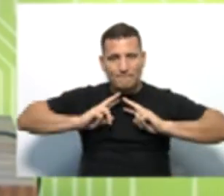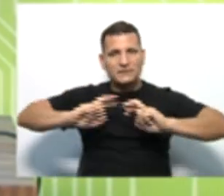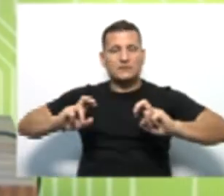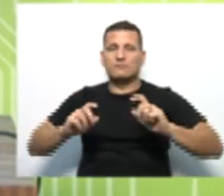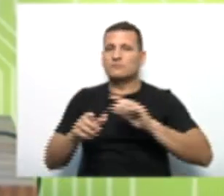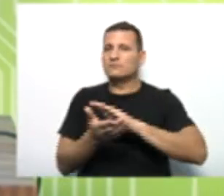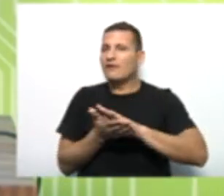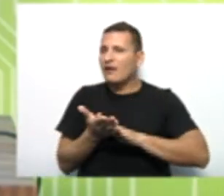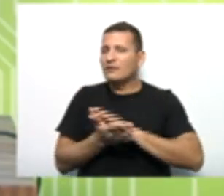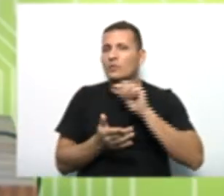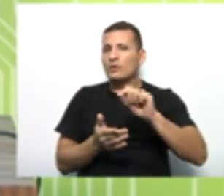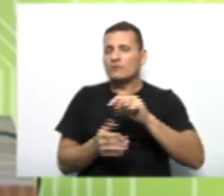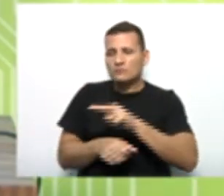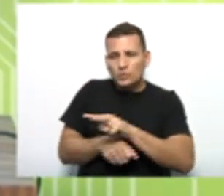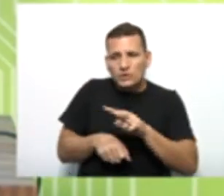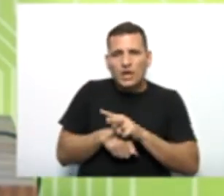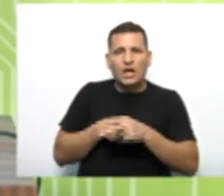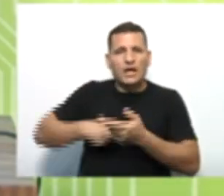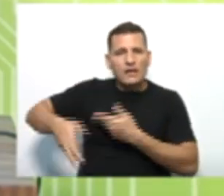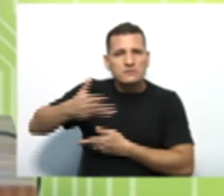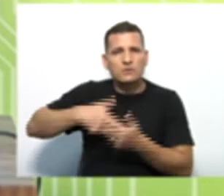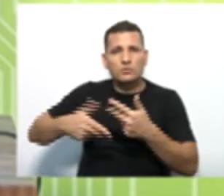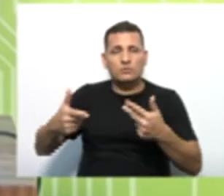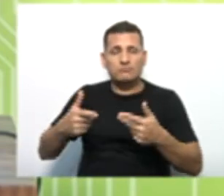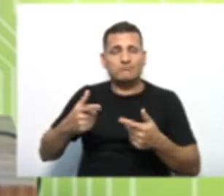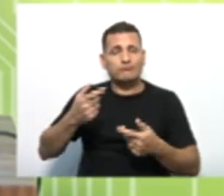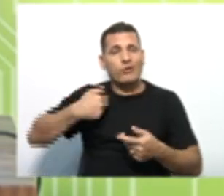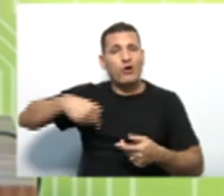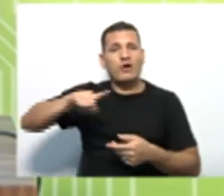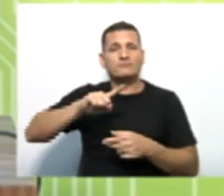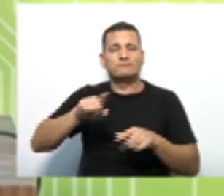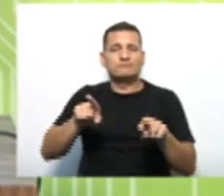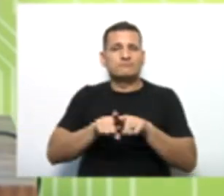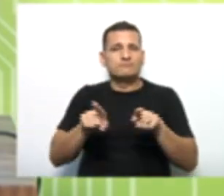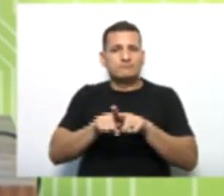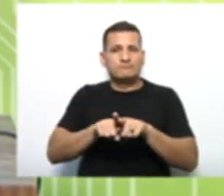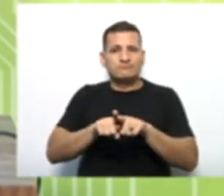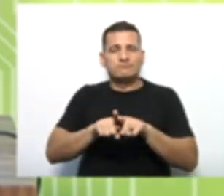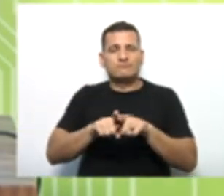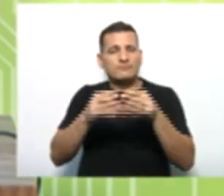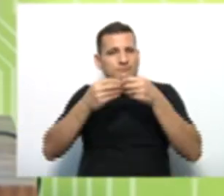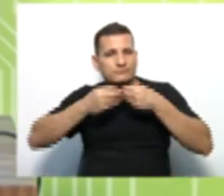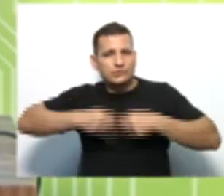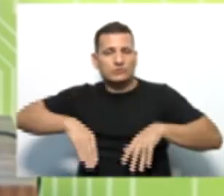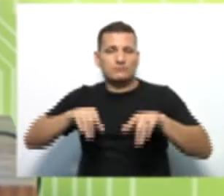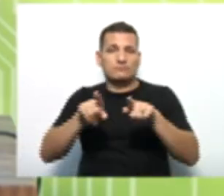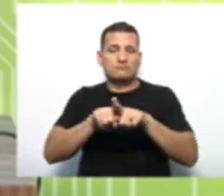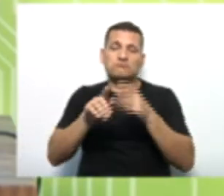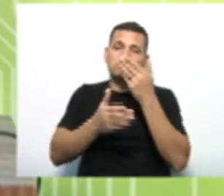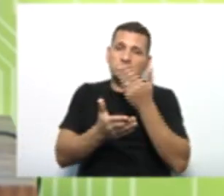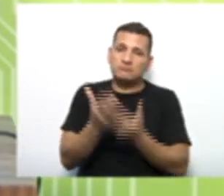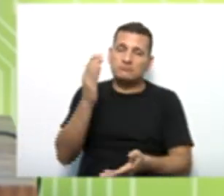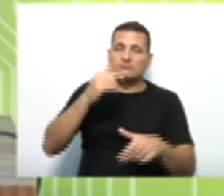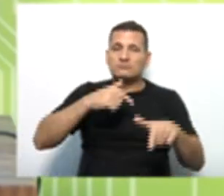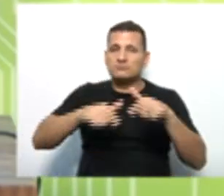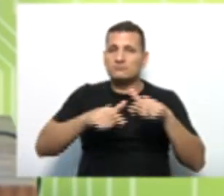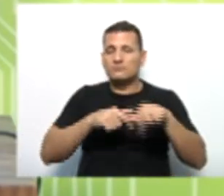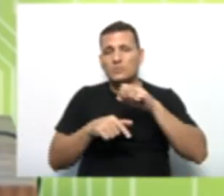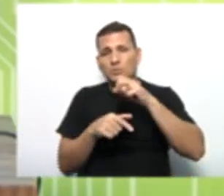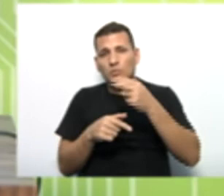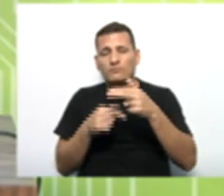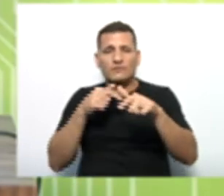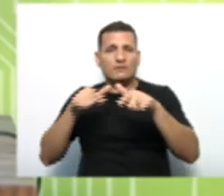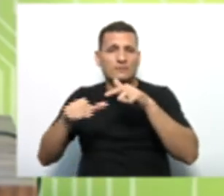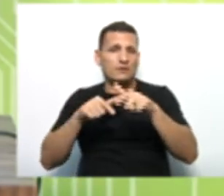relações, provavelmente nós também seremos prejudicados. Podemos perder nosso emprego ou então podemos trabalhar numa situação até que a